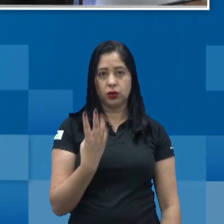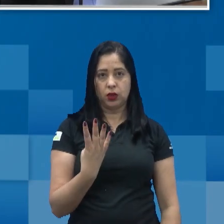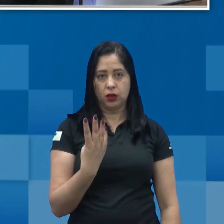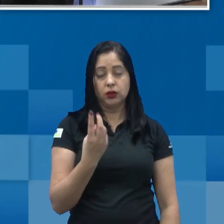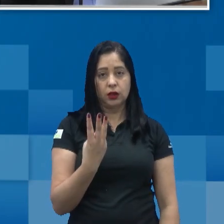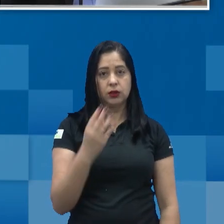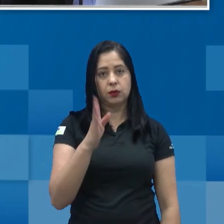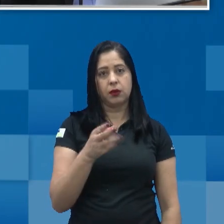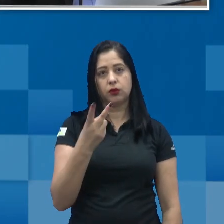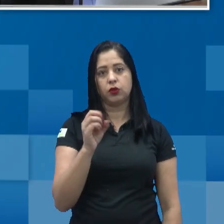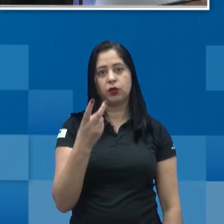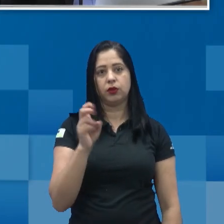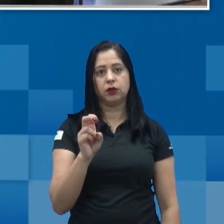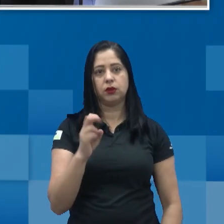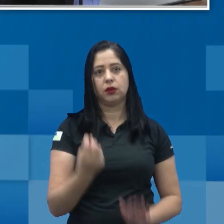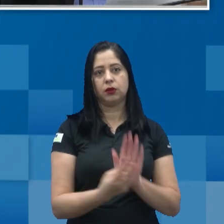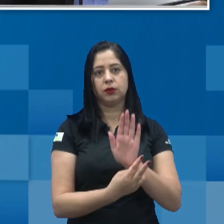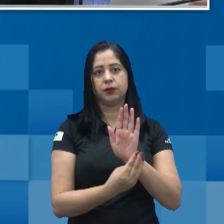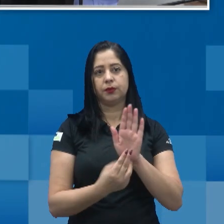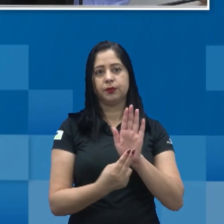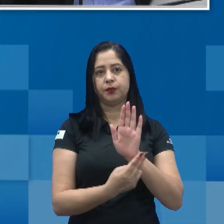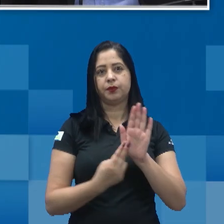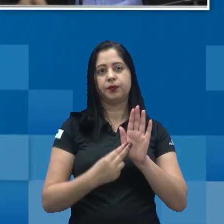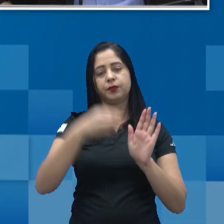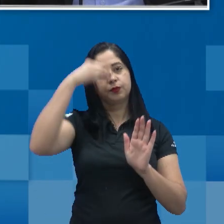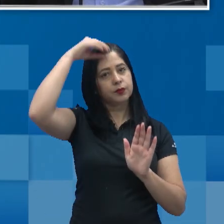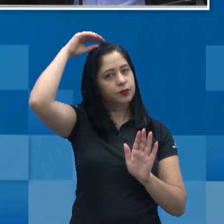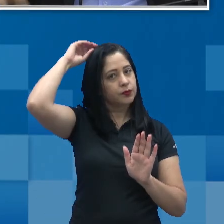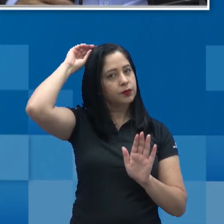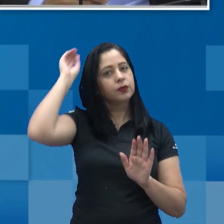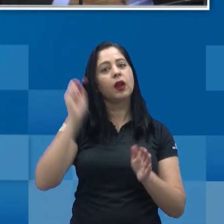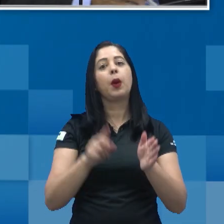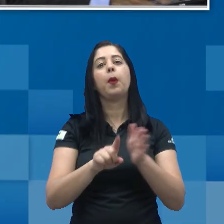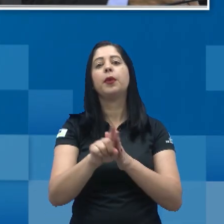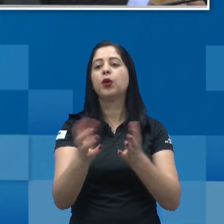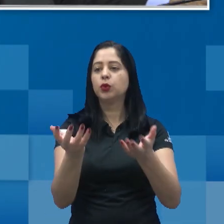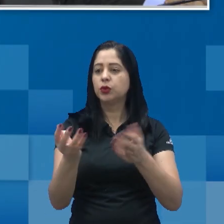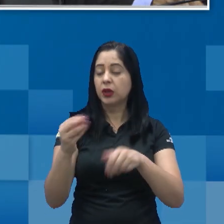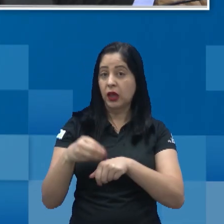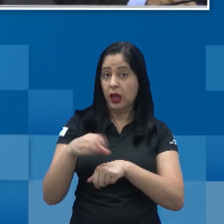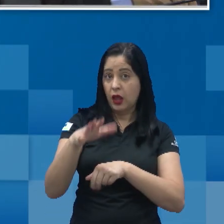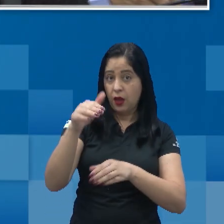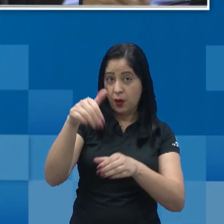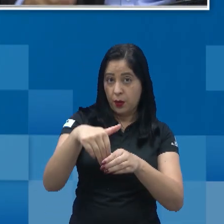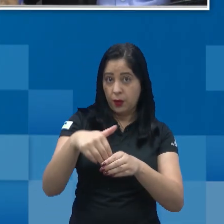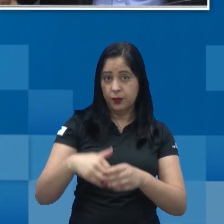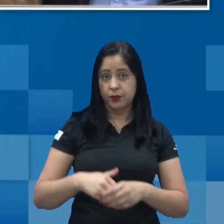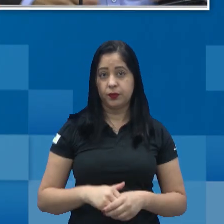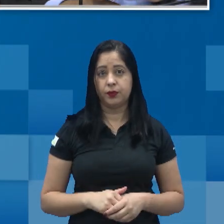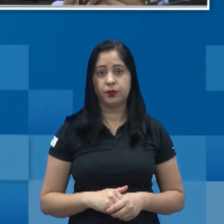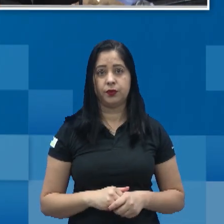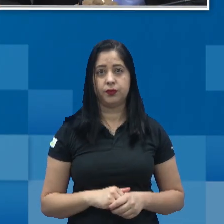2113/2005, autoria do vereador Carlos Abranches. Consulta a liderança e desejo de caminhar o voto.